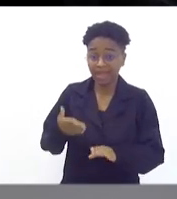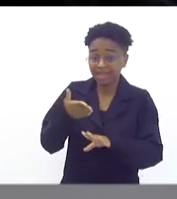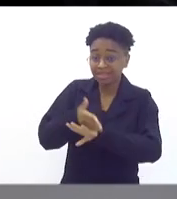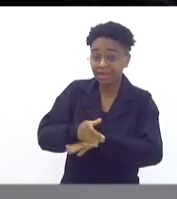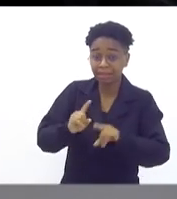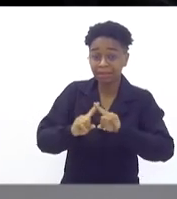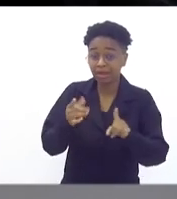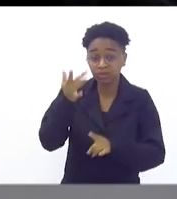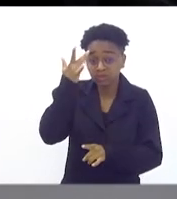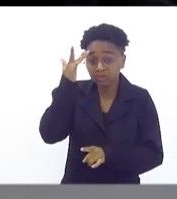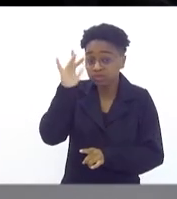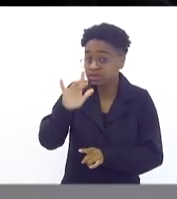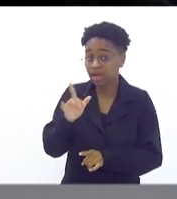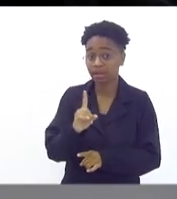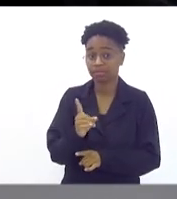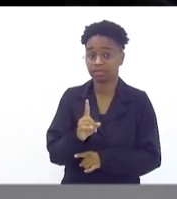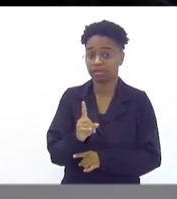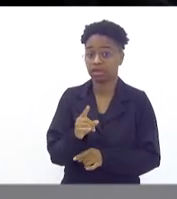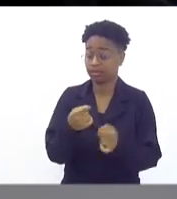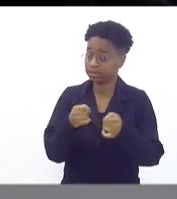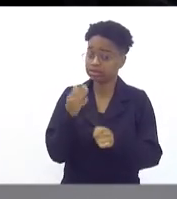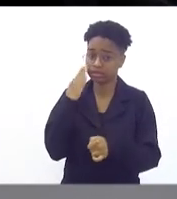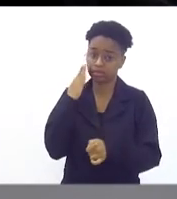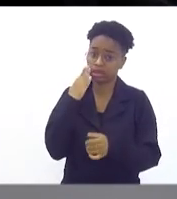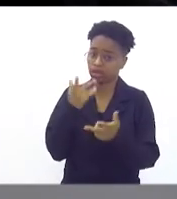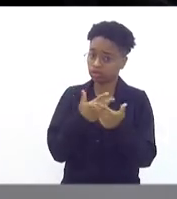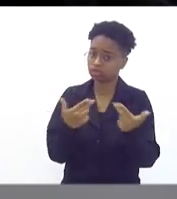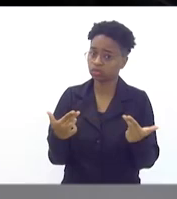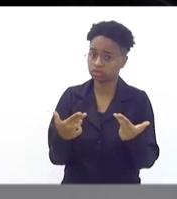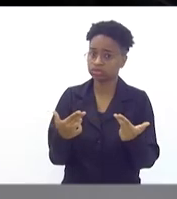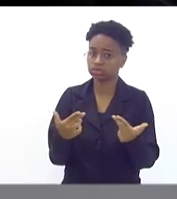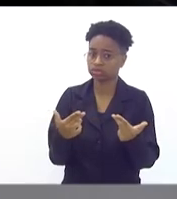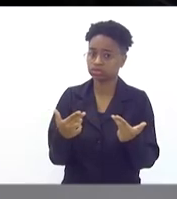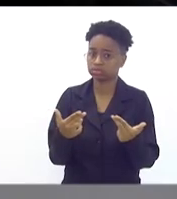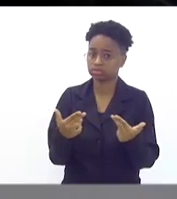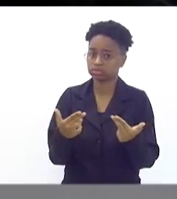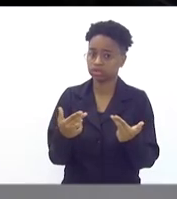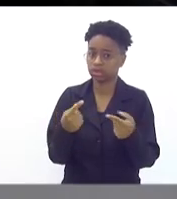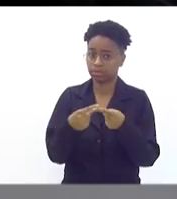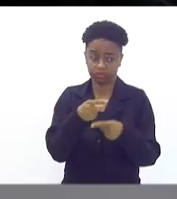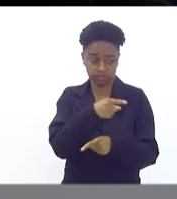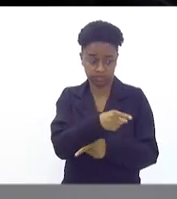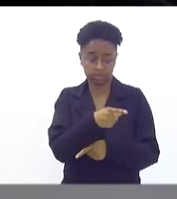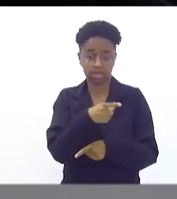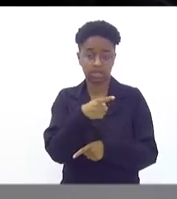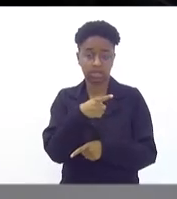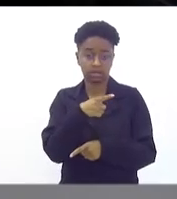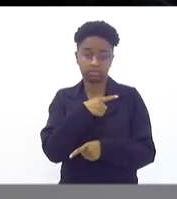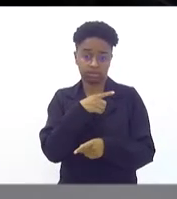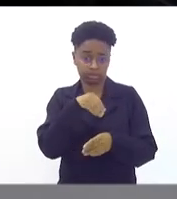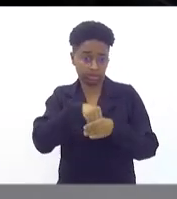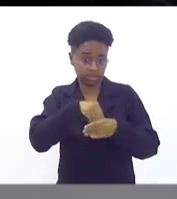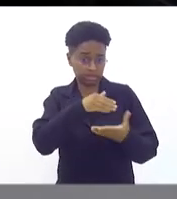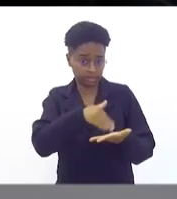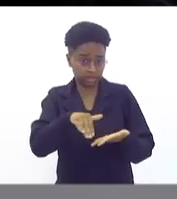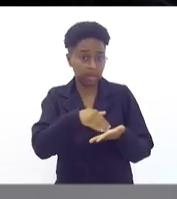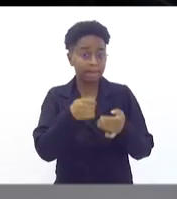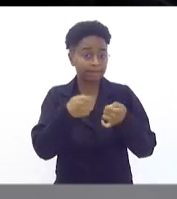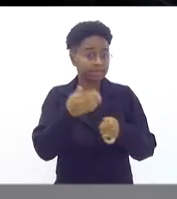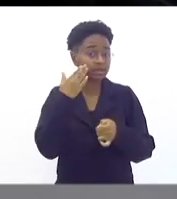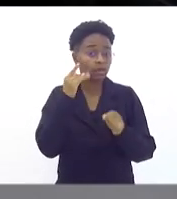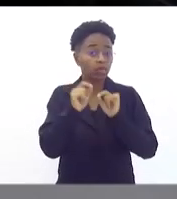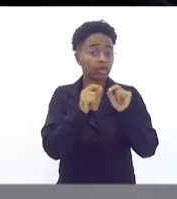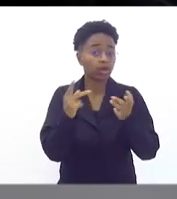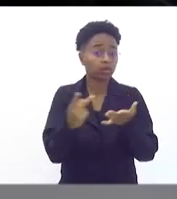conhecer fatos vem conhecer o fatos quando a gente entra né só tá no seu trabalho seu secretaria o senhor tem que saber o que aconteceu